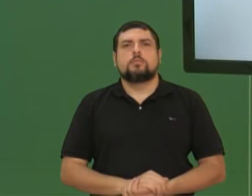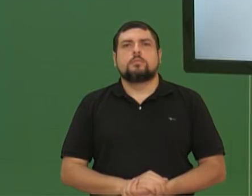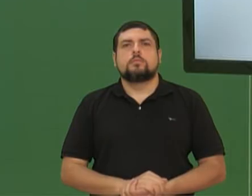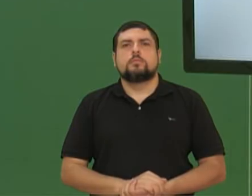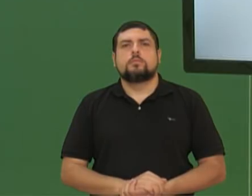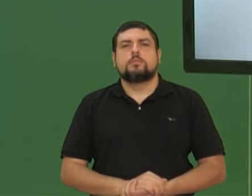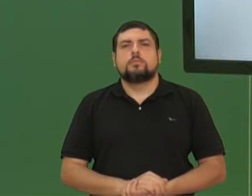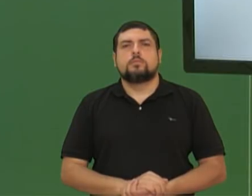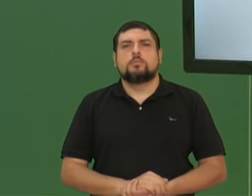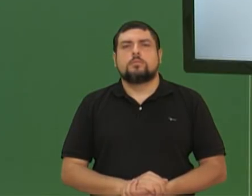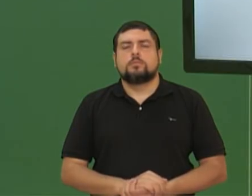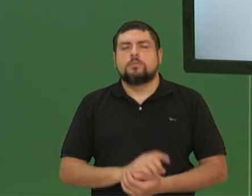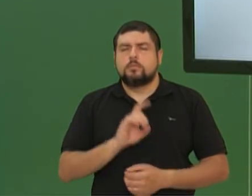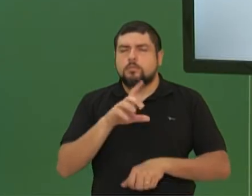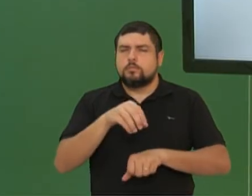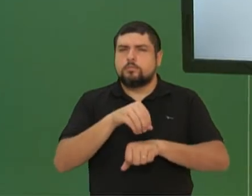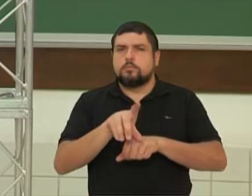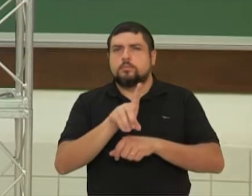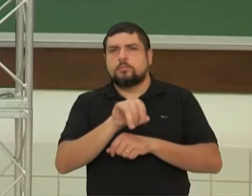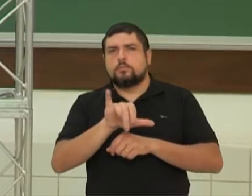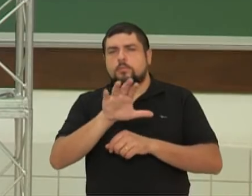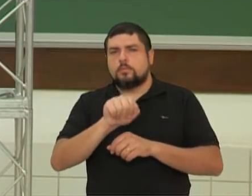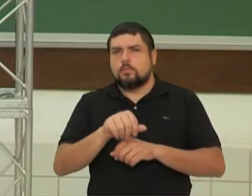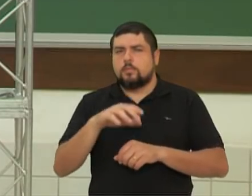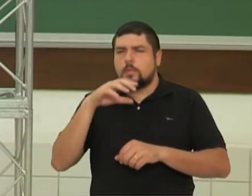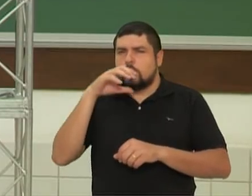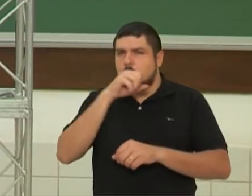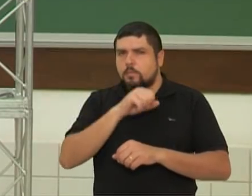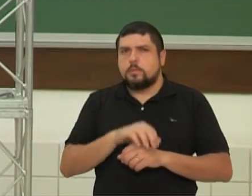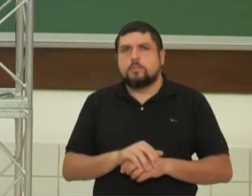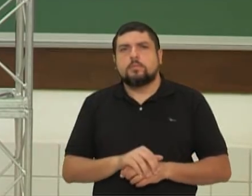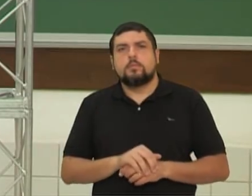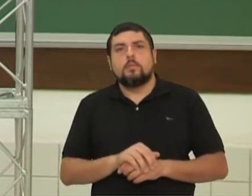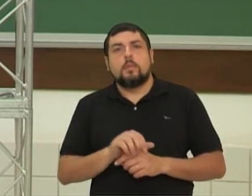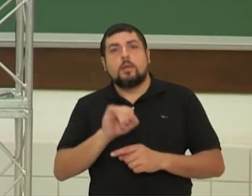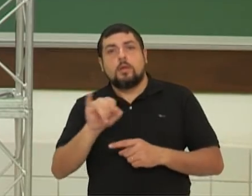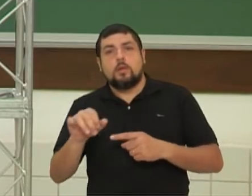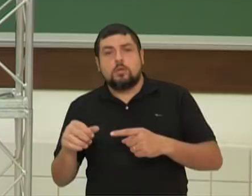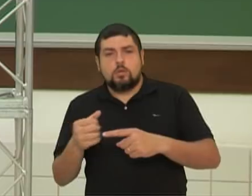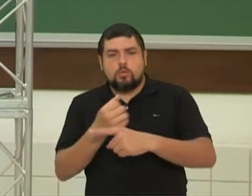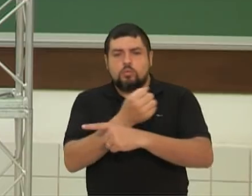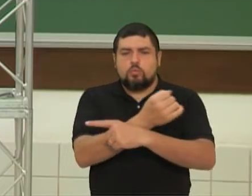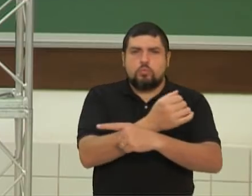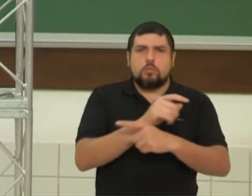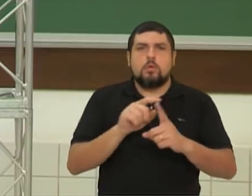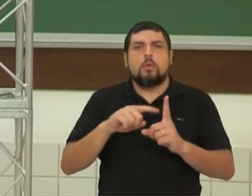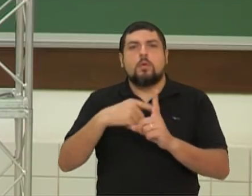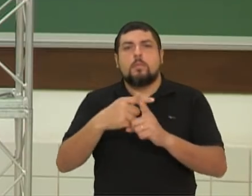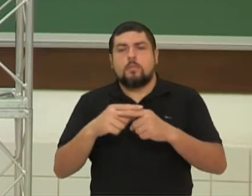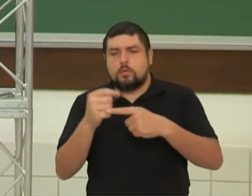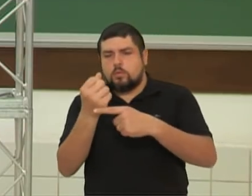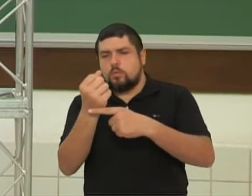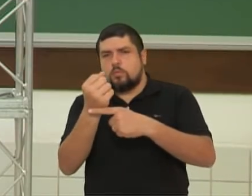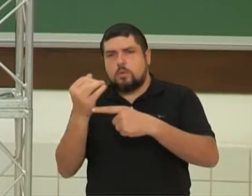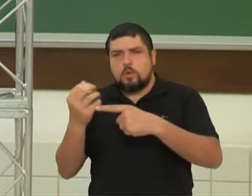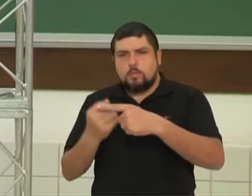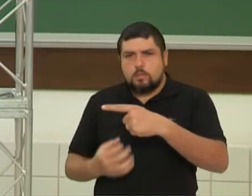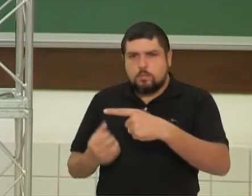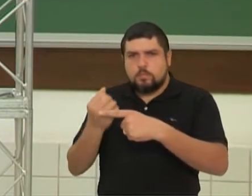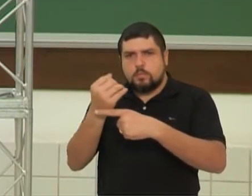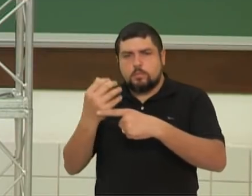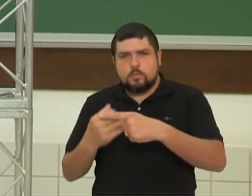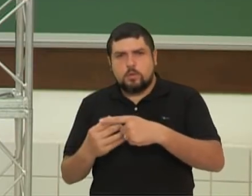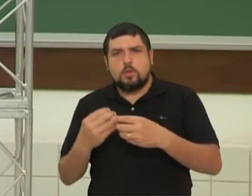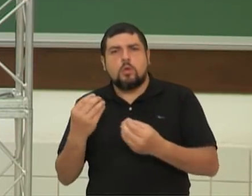Certo? Uma dica para você resolver. É legal, quando você tem um inteiro e tem uma fração, você pega o denominador, multiplica pelo